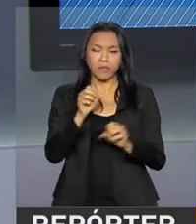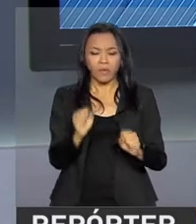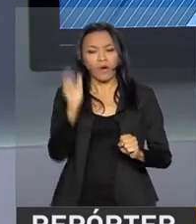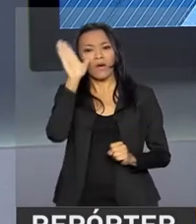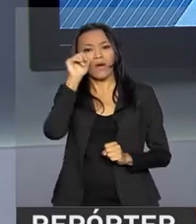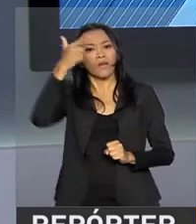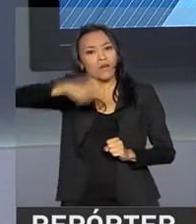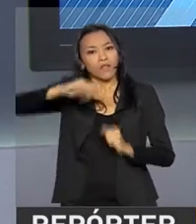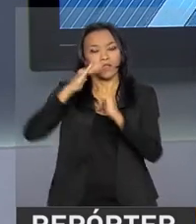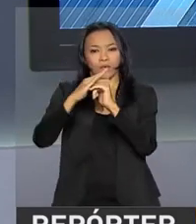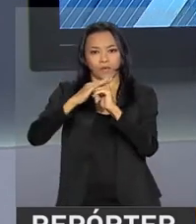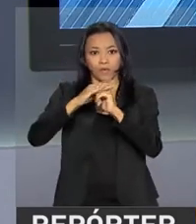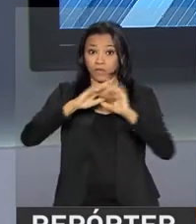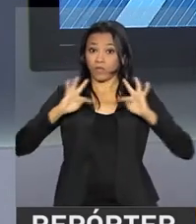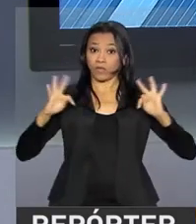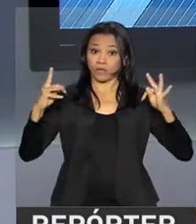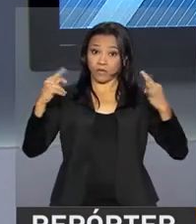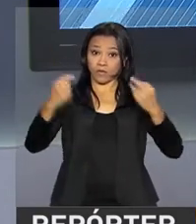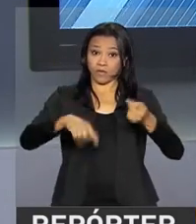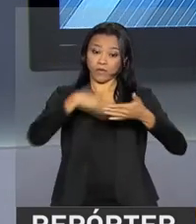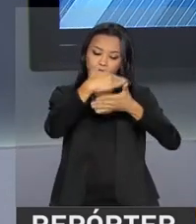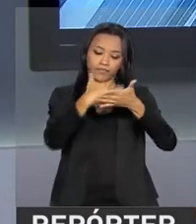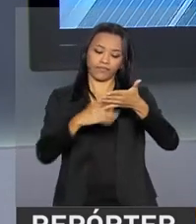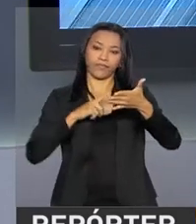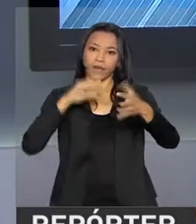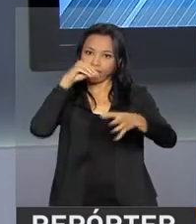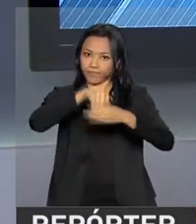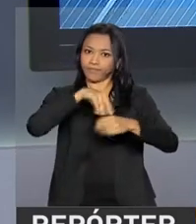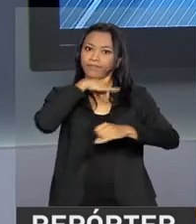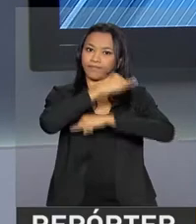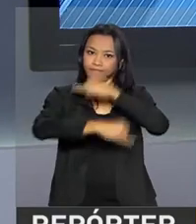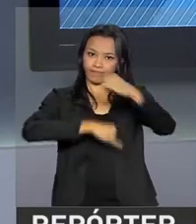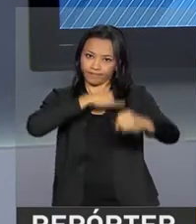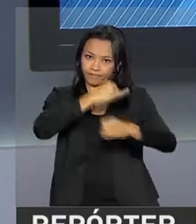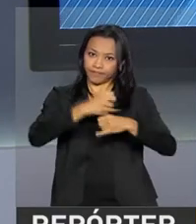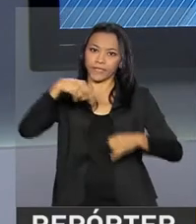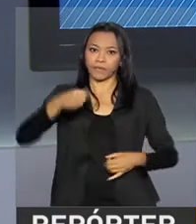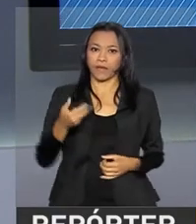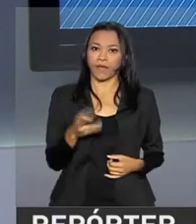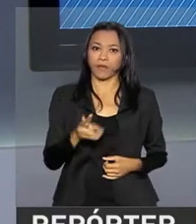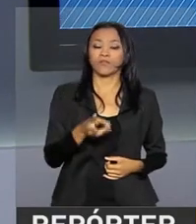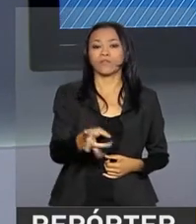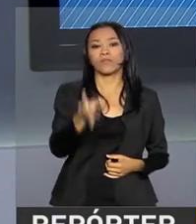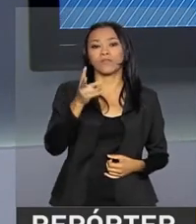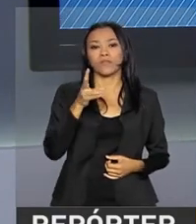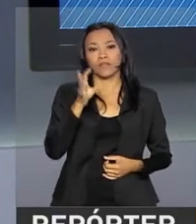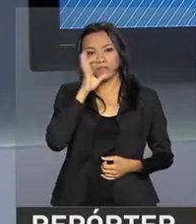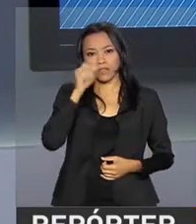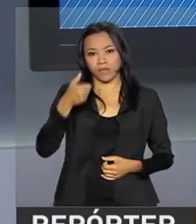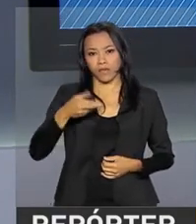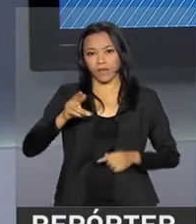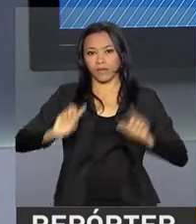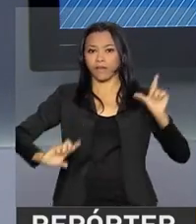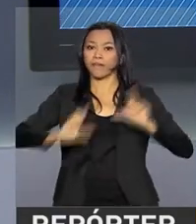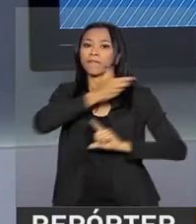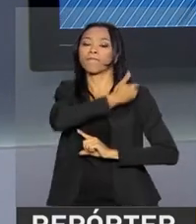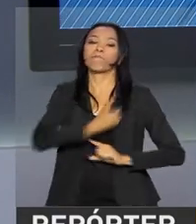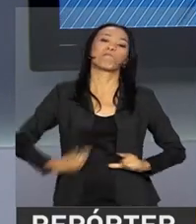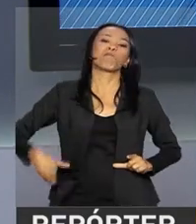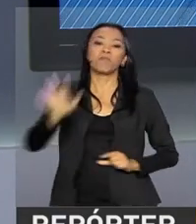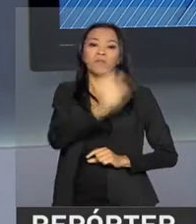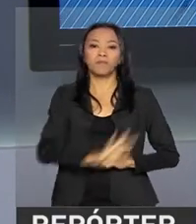no youtube e toda a nossa programação também está na página da nbr na internet continue na nbr a tv do governo